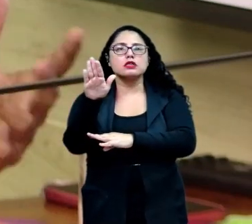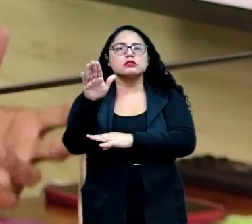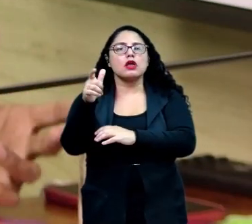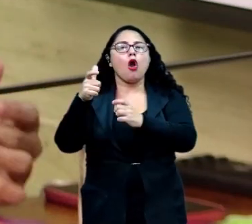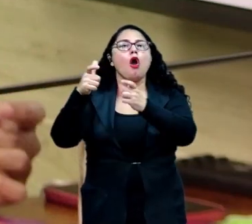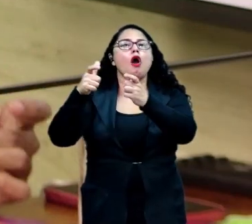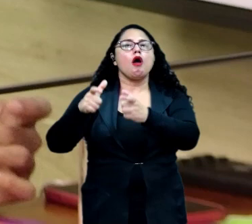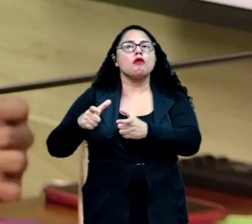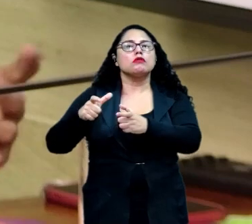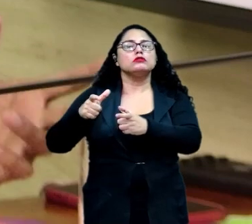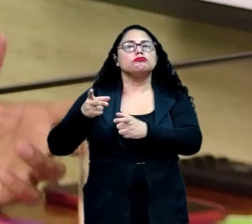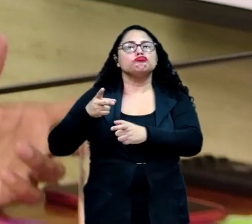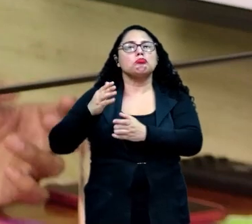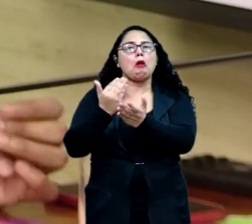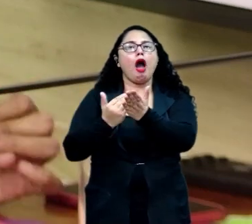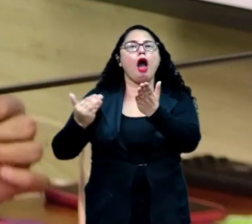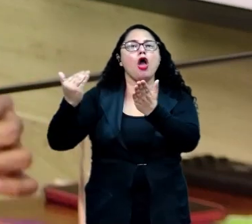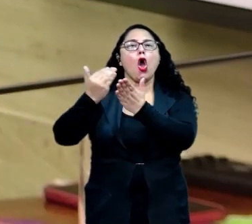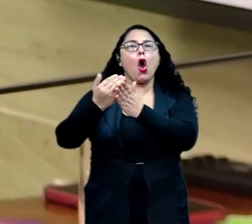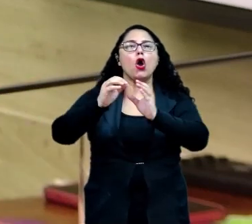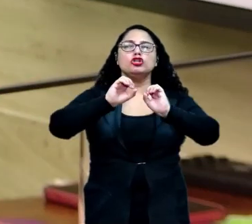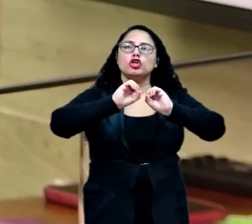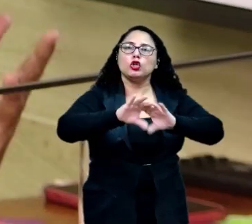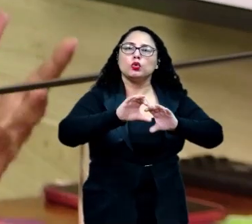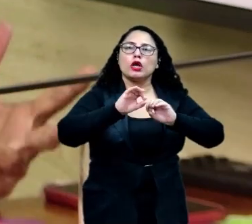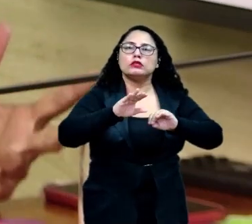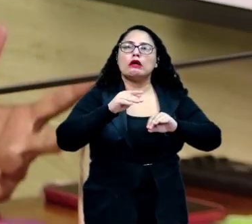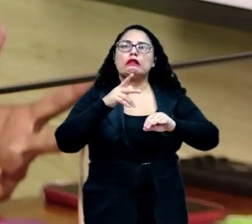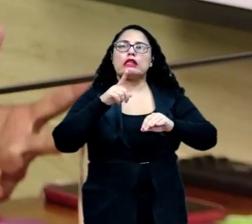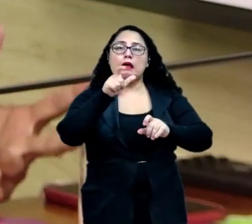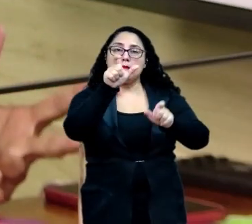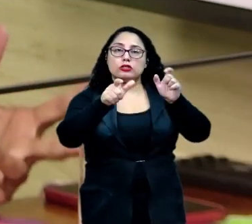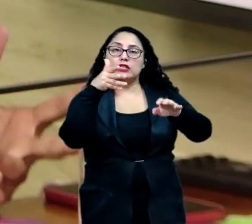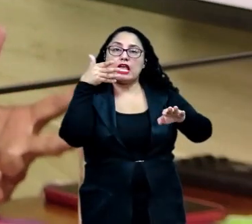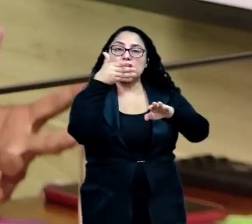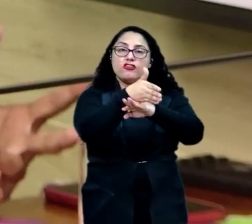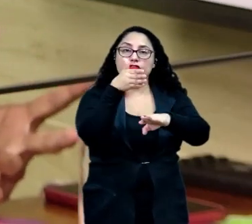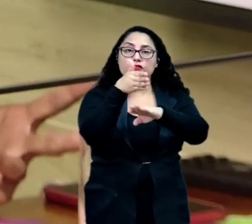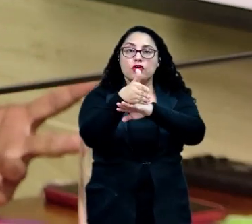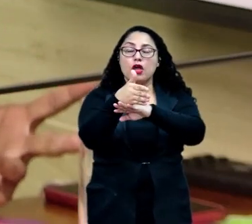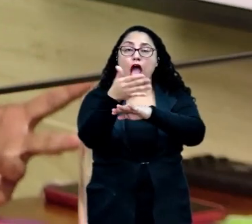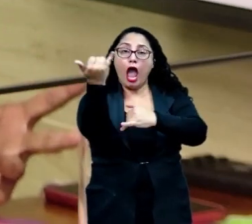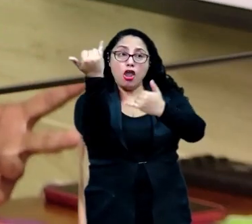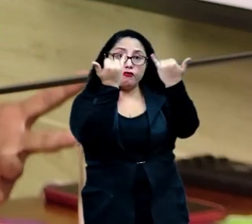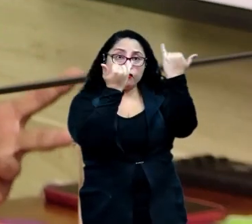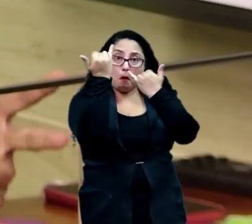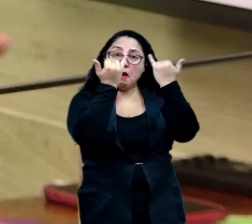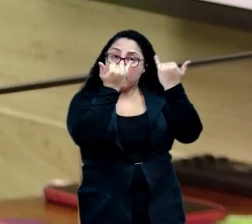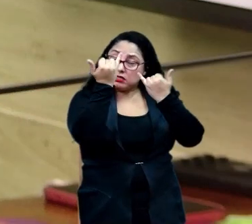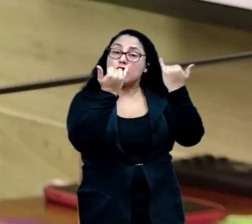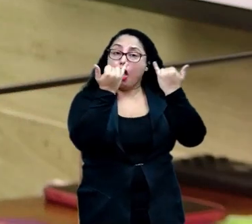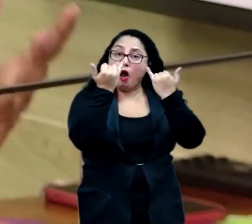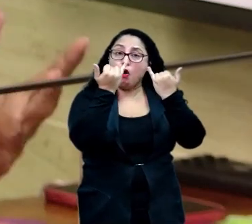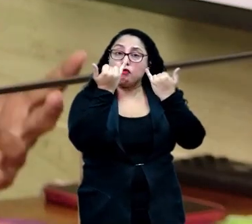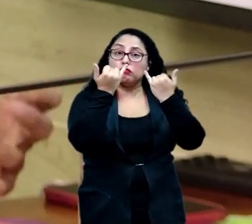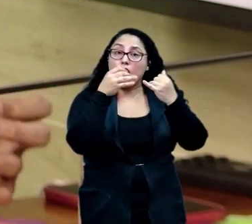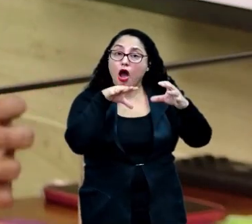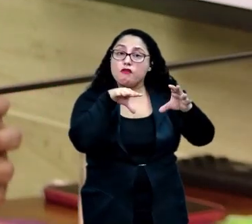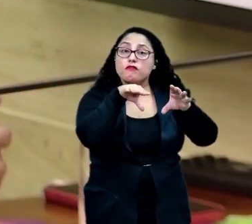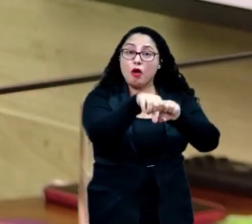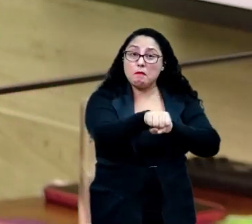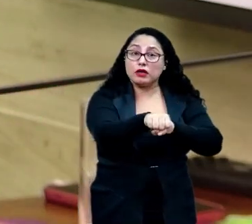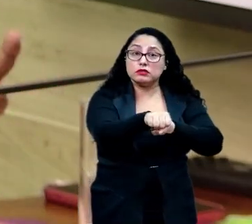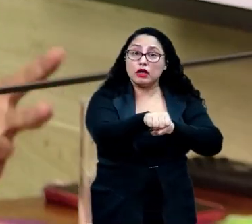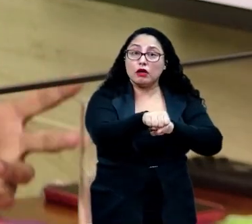aonde há uma prevalência maior de educação, aonde as pessoas têm mais acesso à informação, à